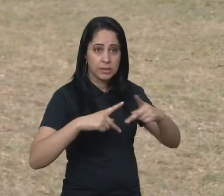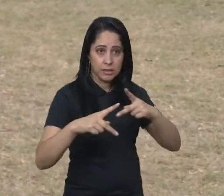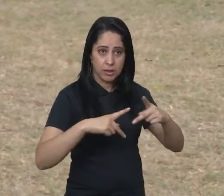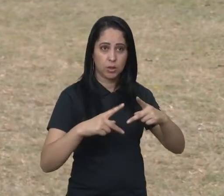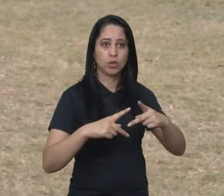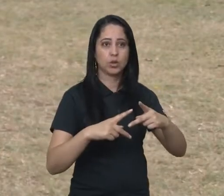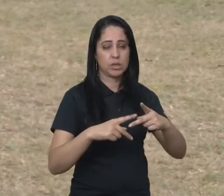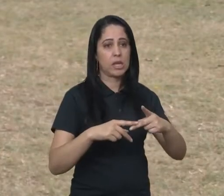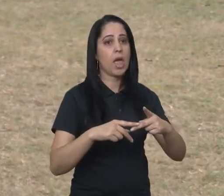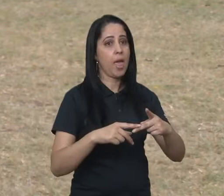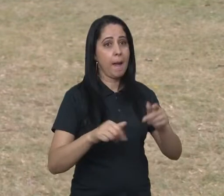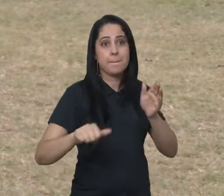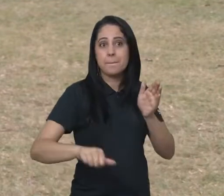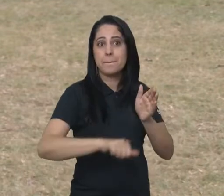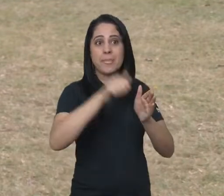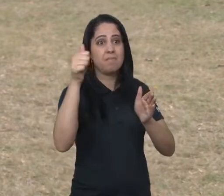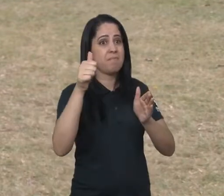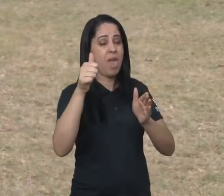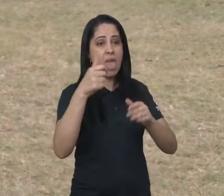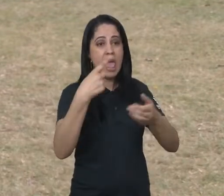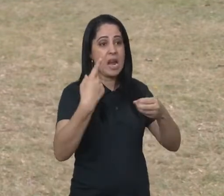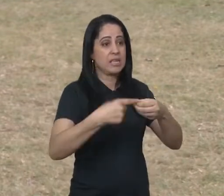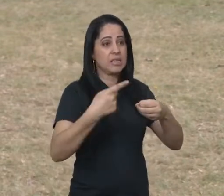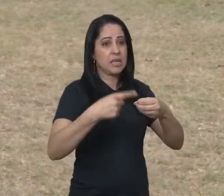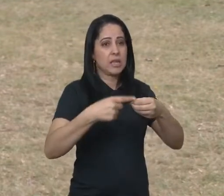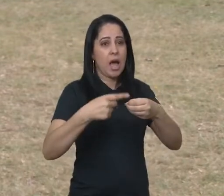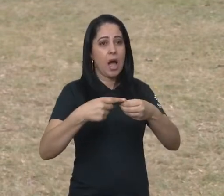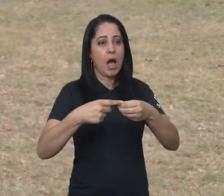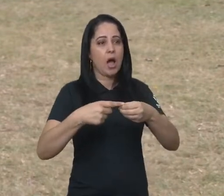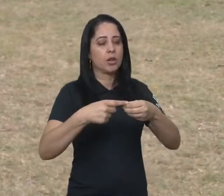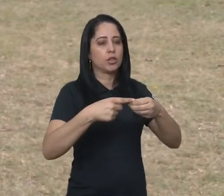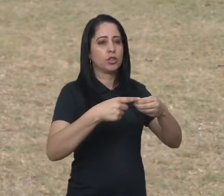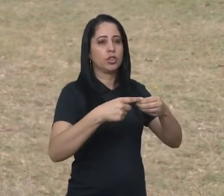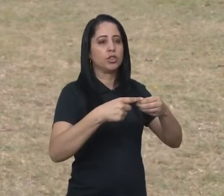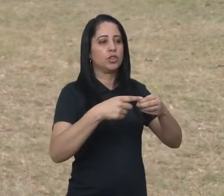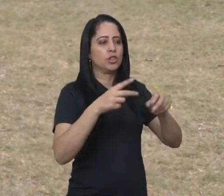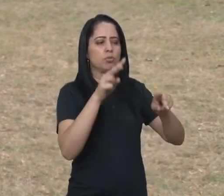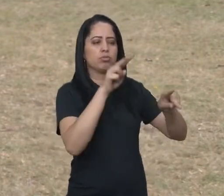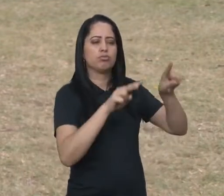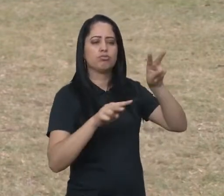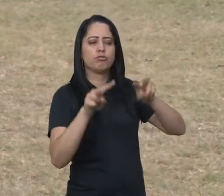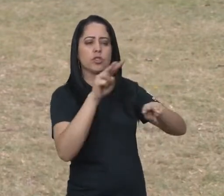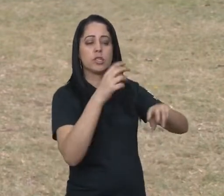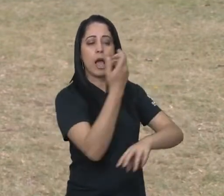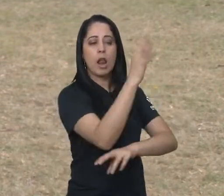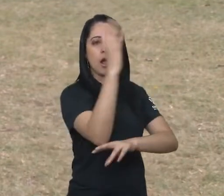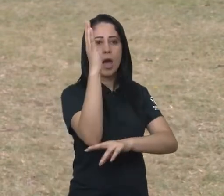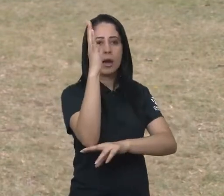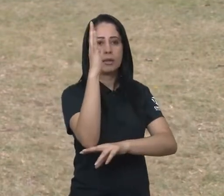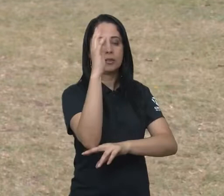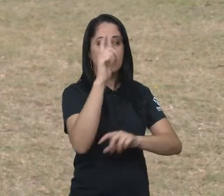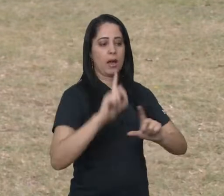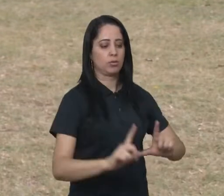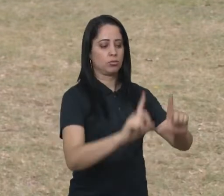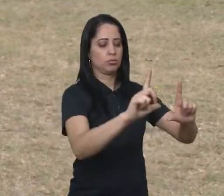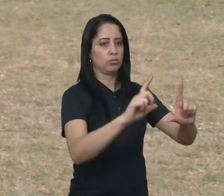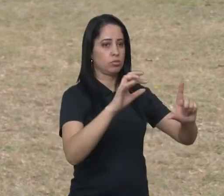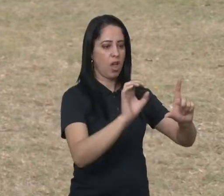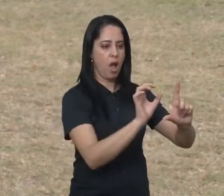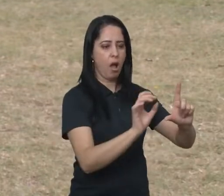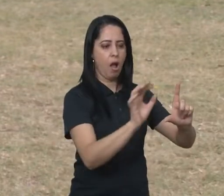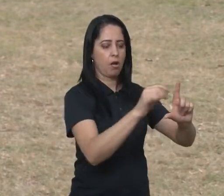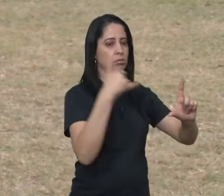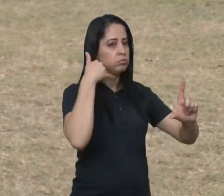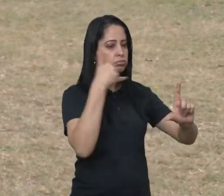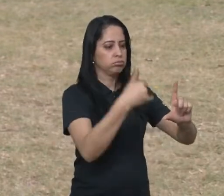nessa questão do monitoramento da questão da arborização municipal, e no plano municipal em 2016 foi identificado mais ou